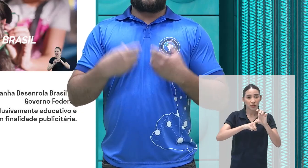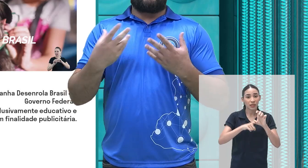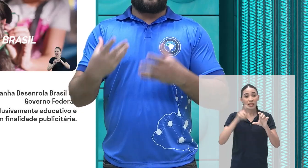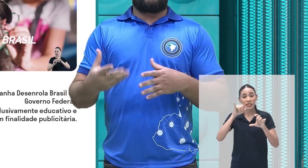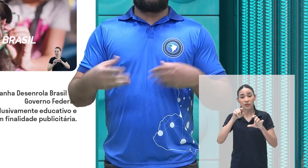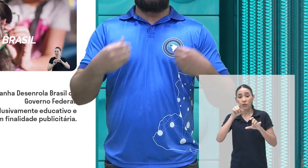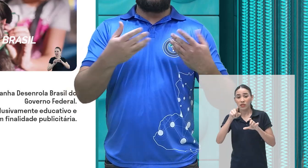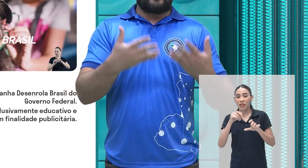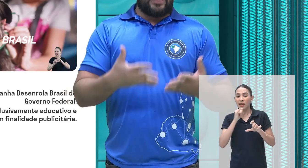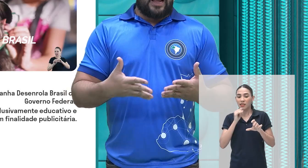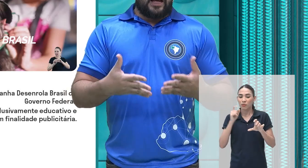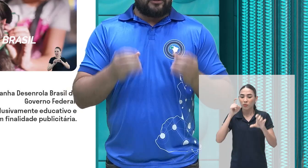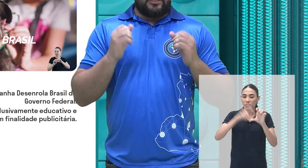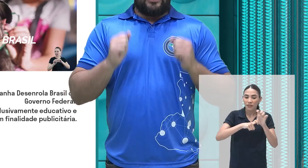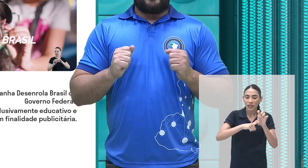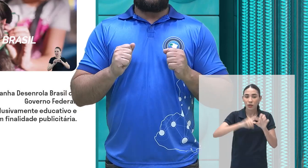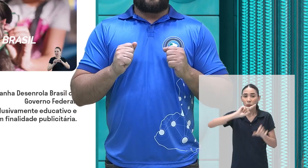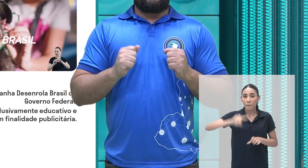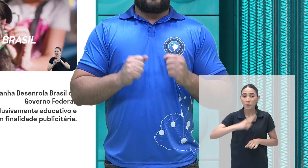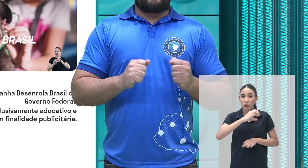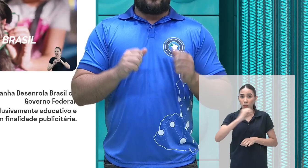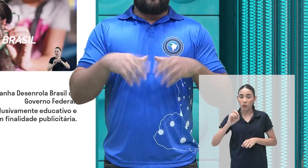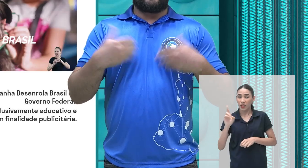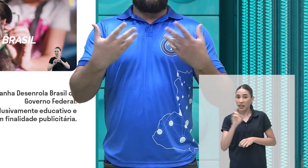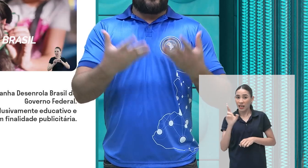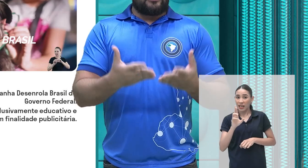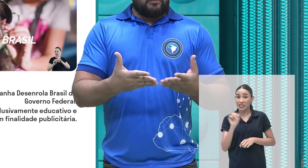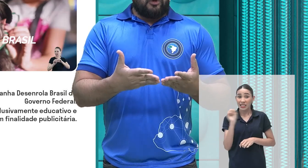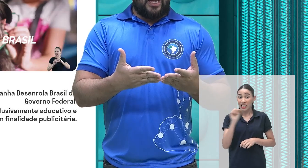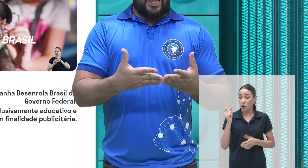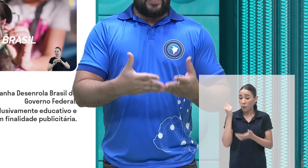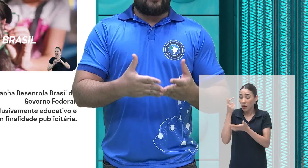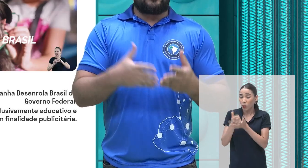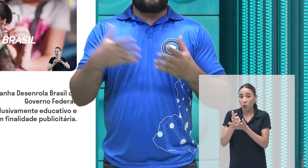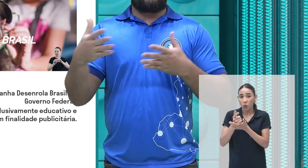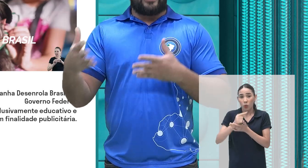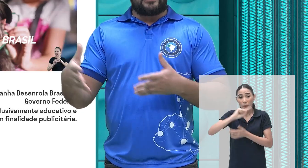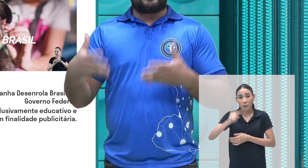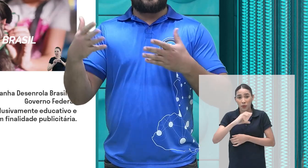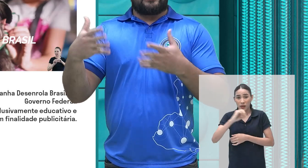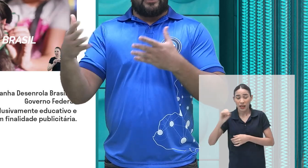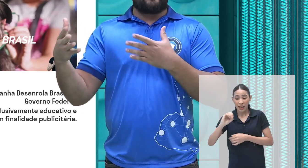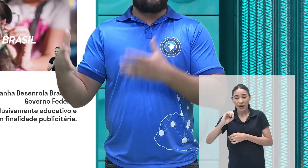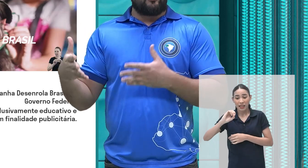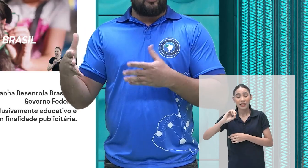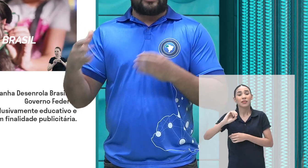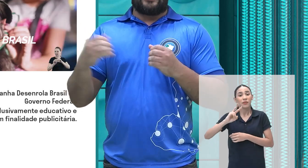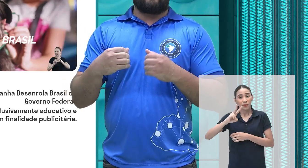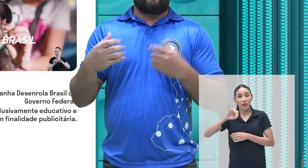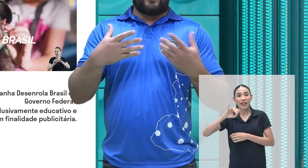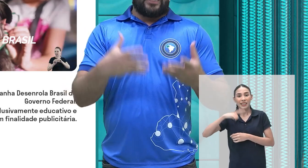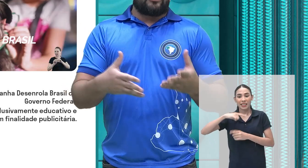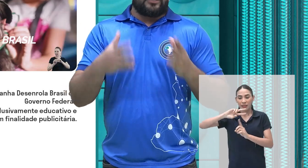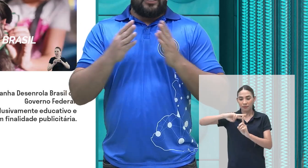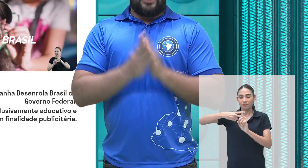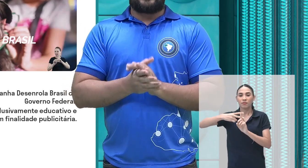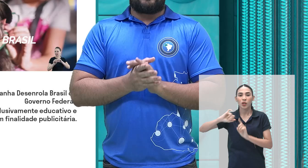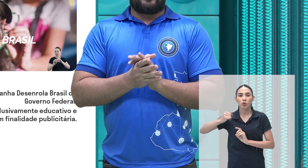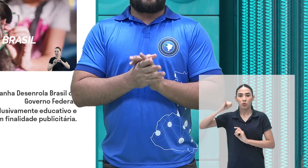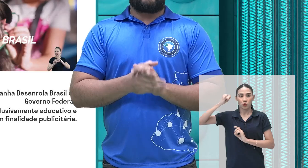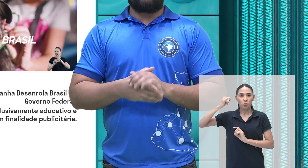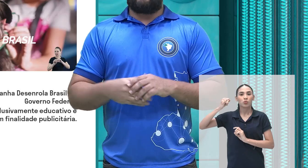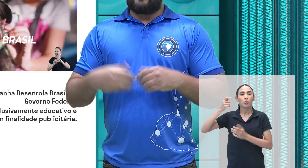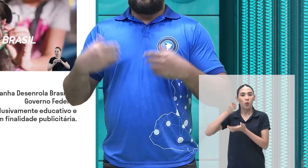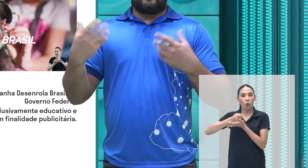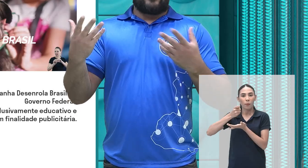se você estava devendo R$1.000 e de repente não pagou esses R$1.000, você vai ter juros ali cobrados em